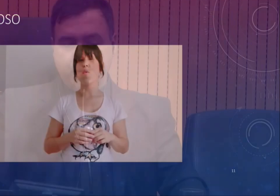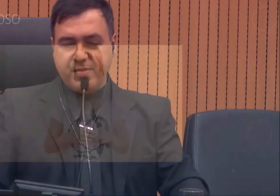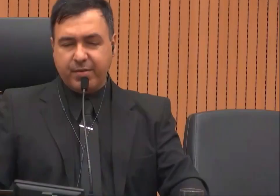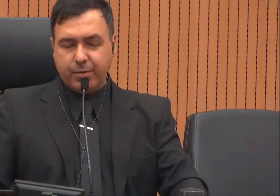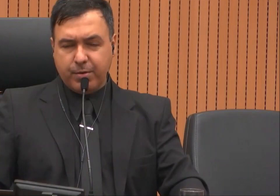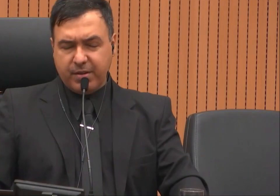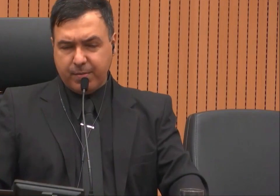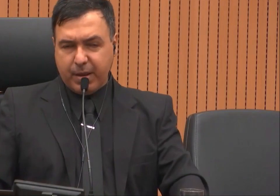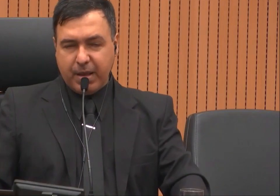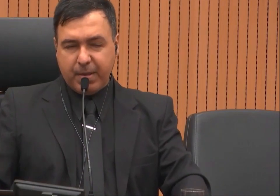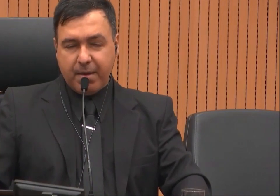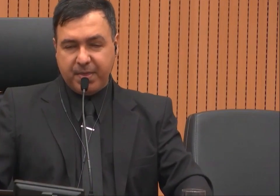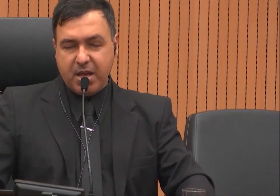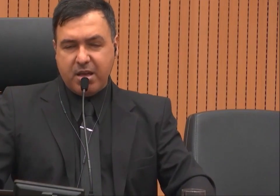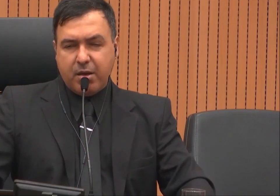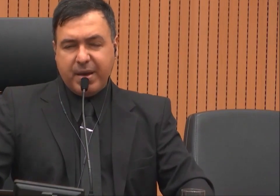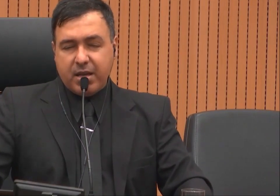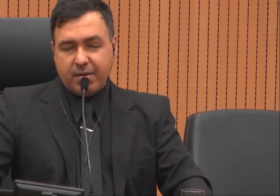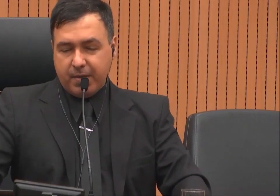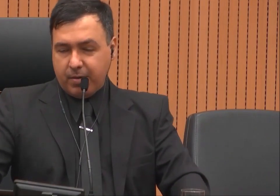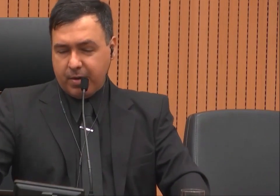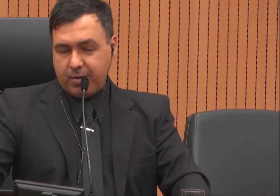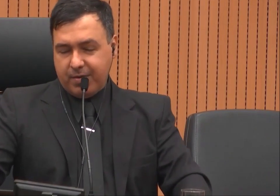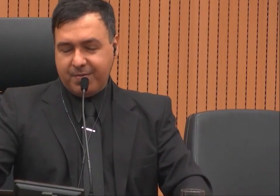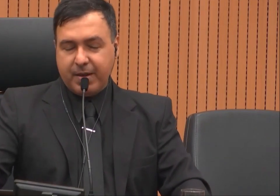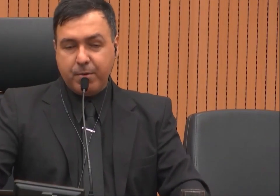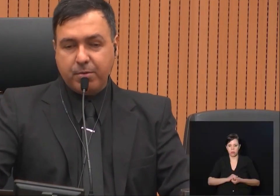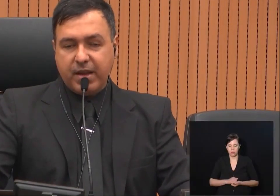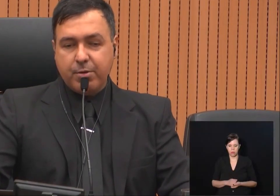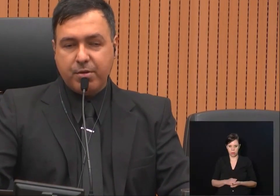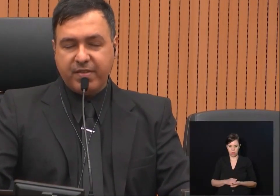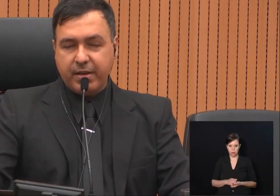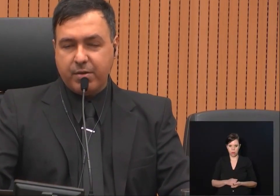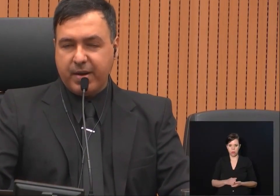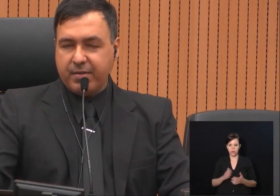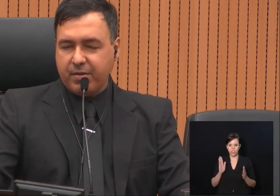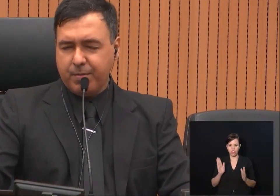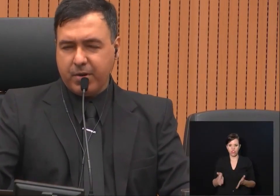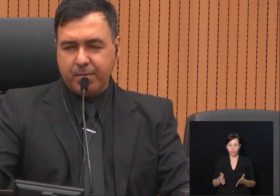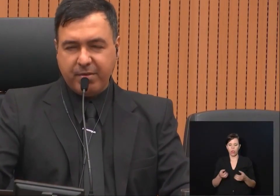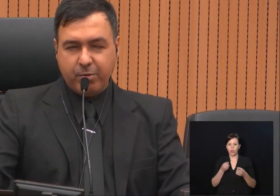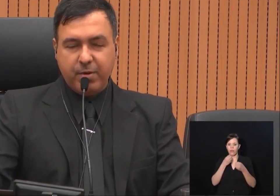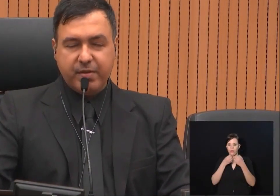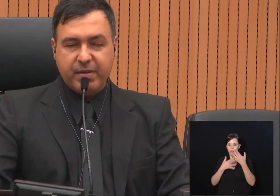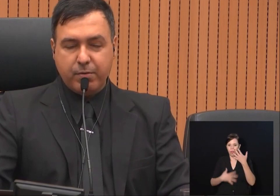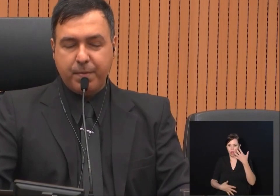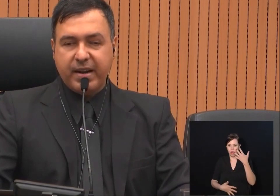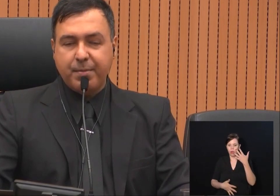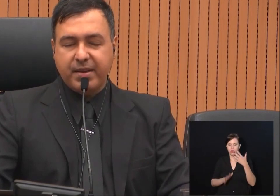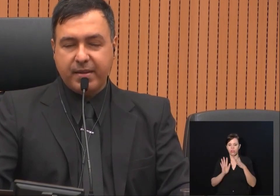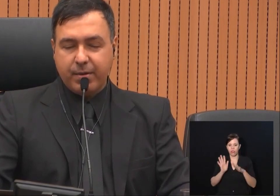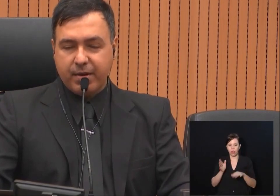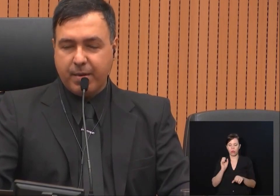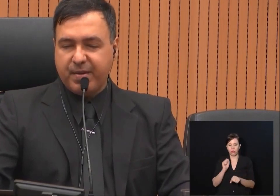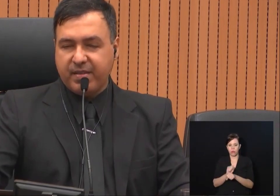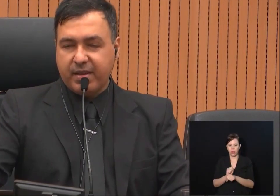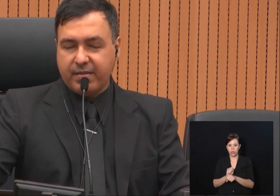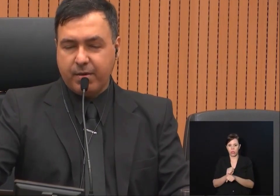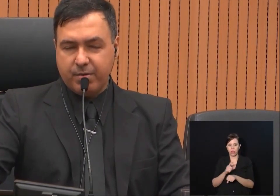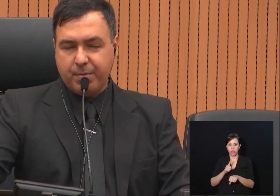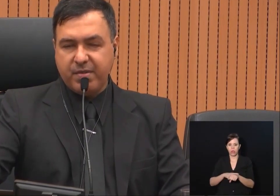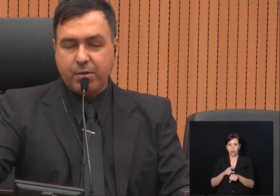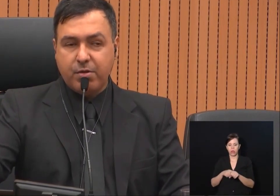uma lista de professores e blá, blá, blá. Bem, eu acho que está muito tarde, eu já falei demais, tinha um pouquinho mais de coisa, mas eu vou parar porque está na hora da